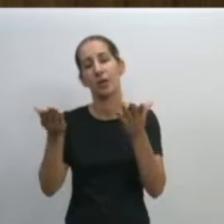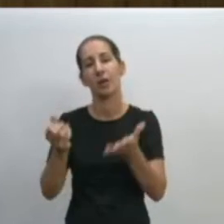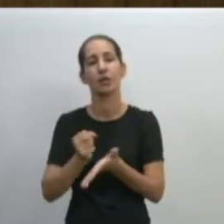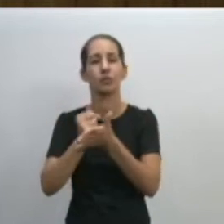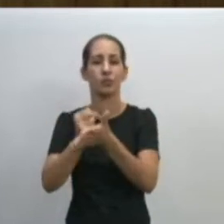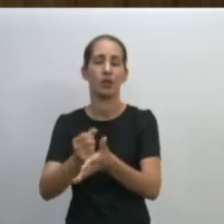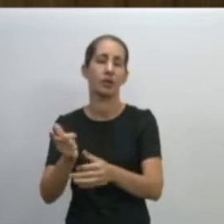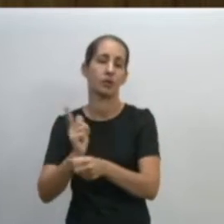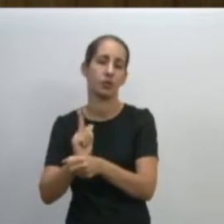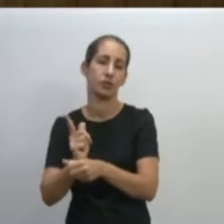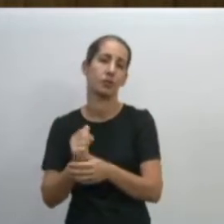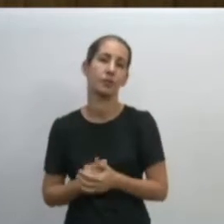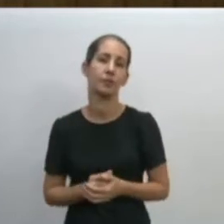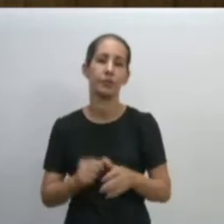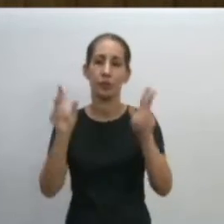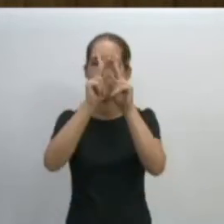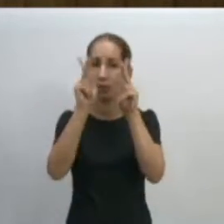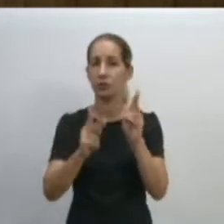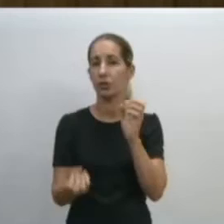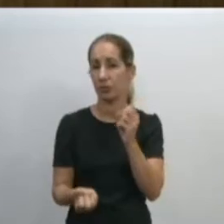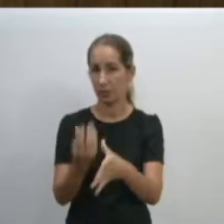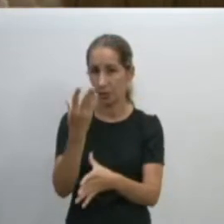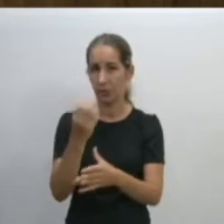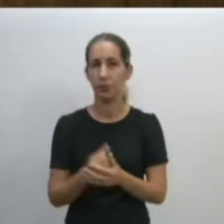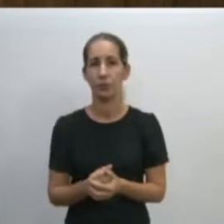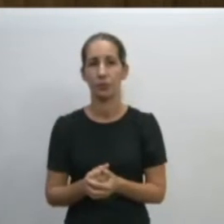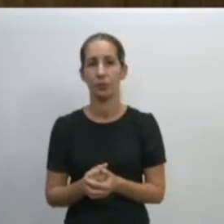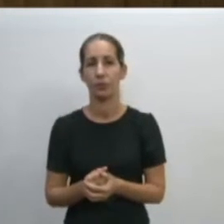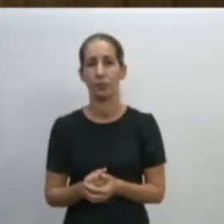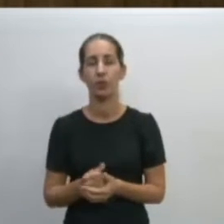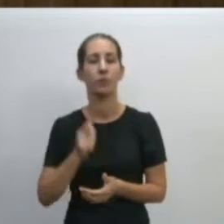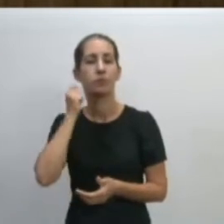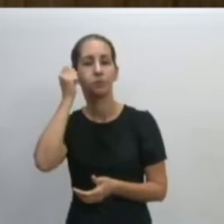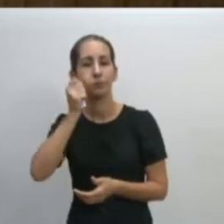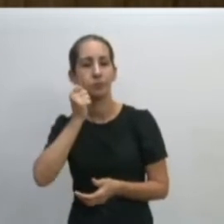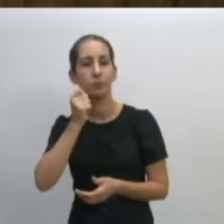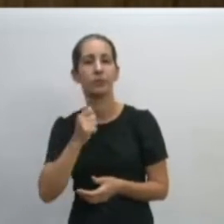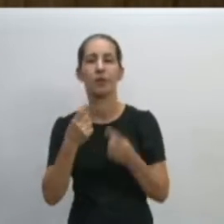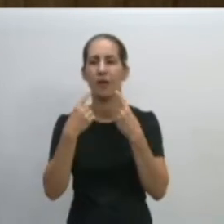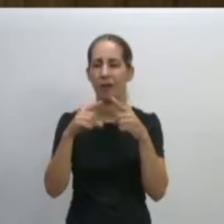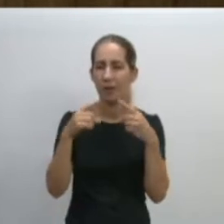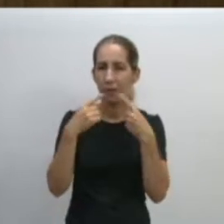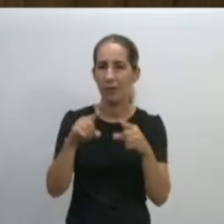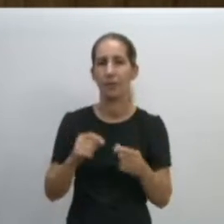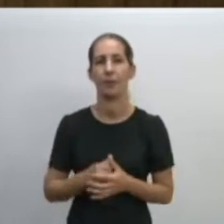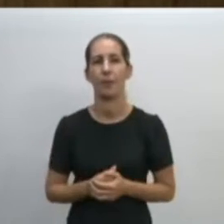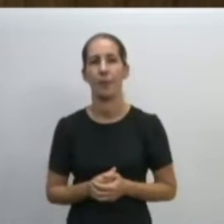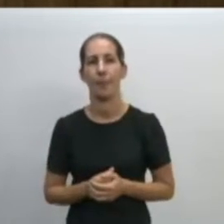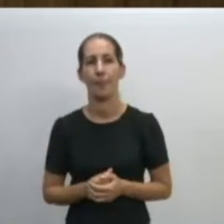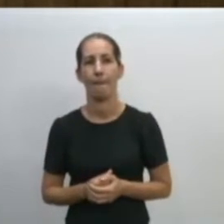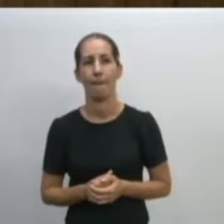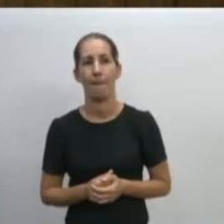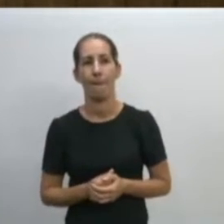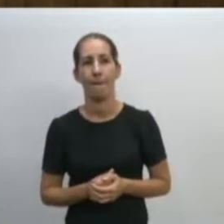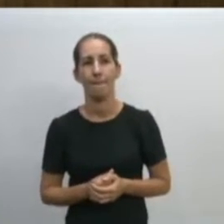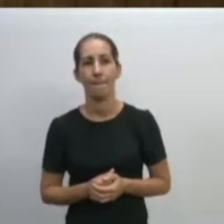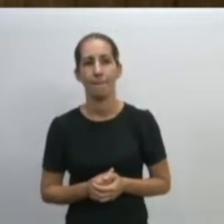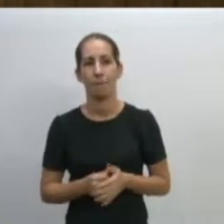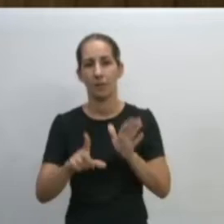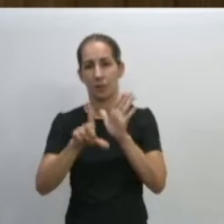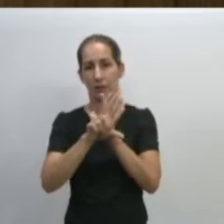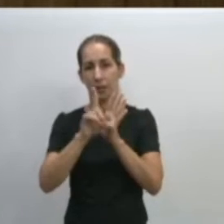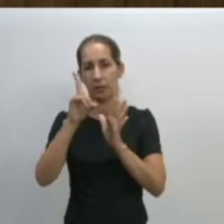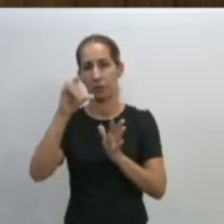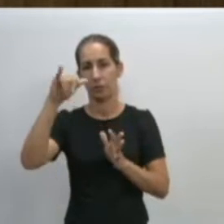Então, a gente fez esse projeto, inclusive... Alguns artistas nos reclamam, artistas que utilizam a Lei de